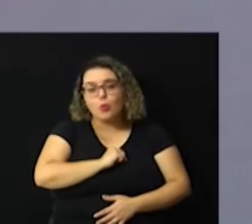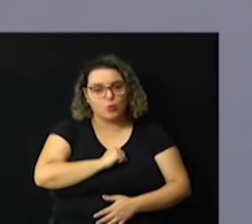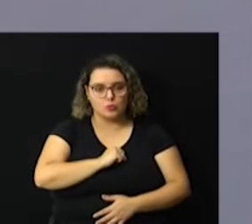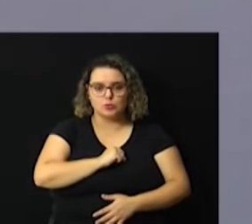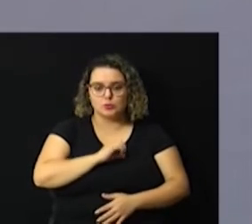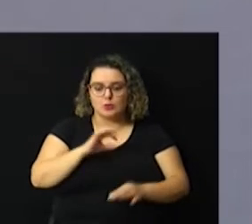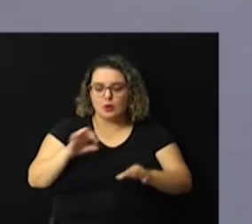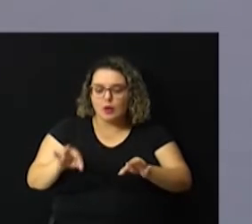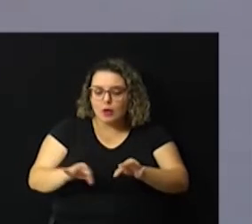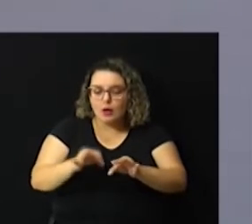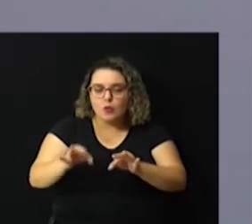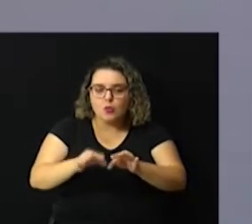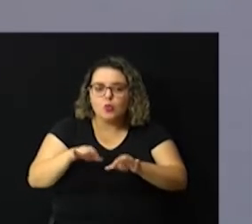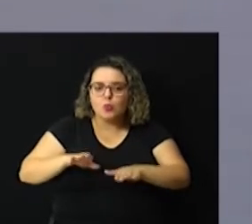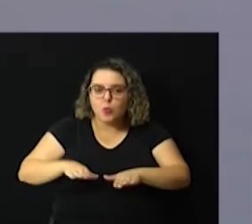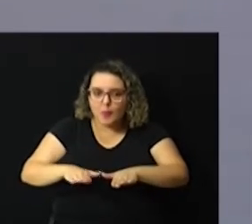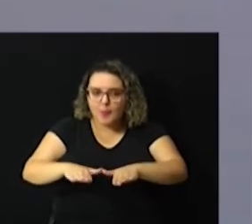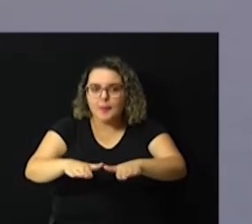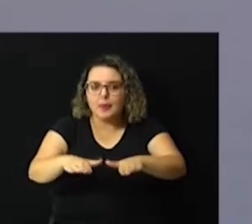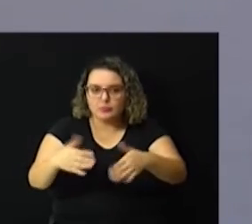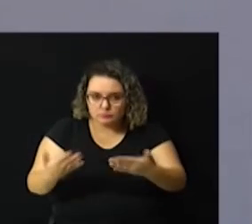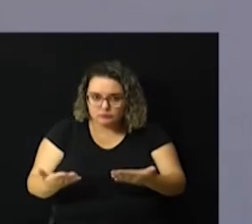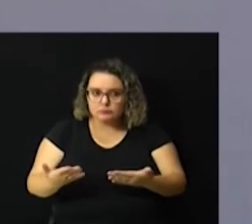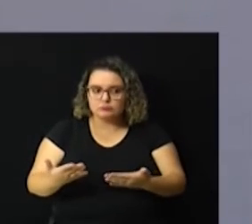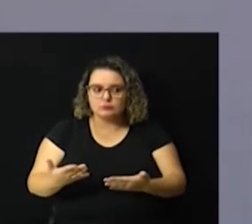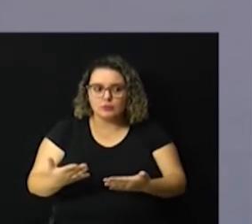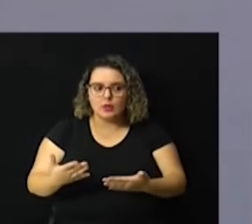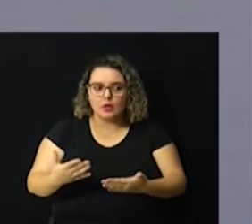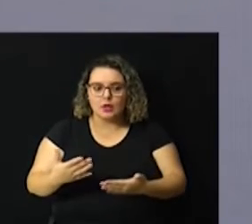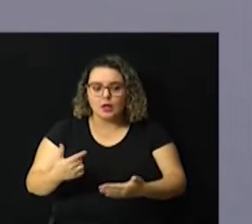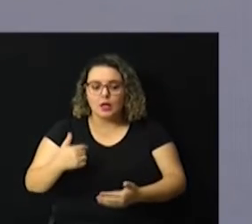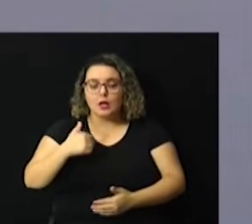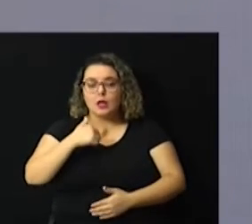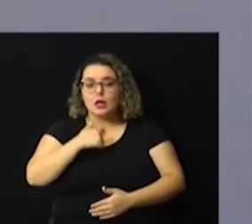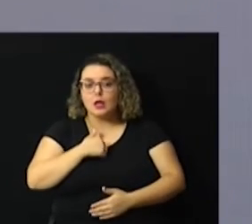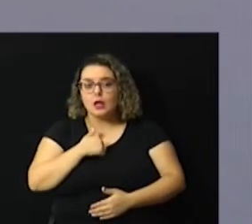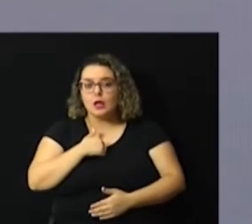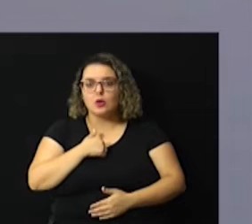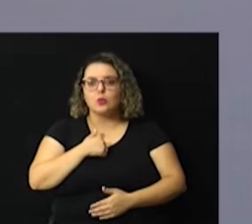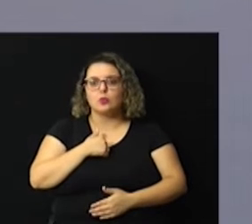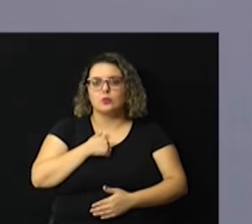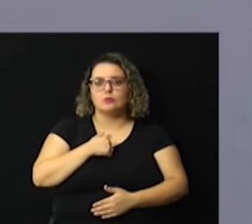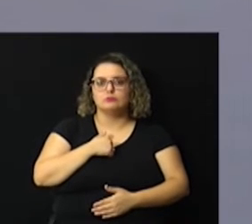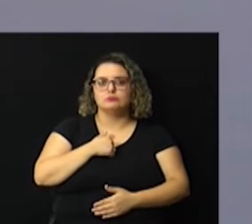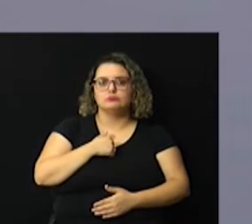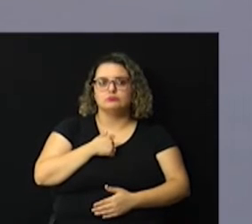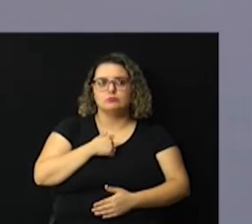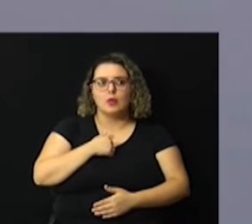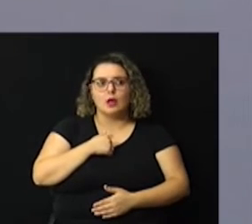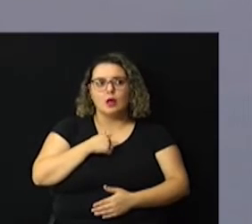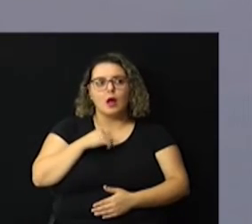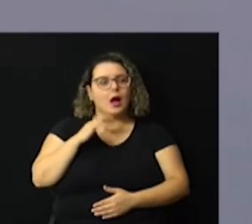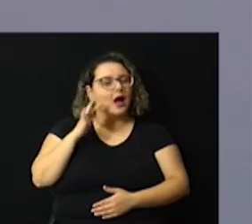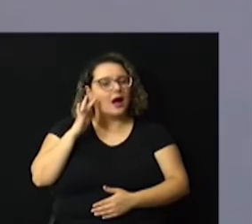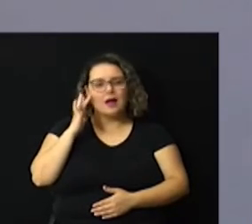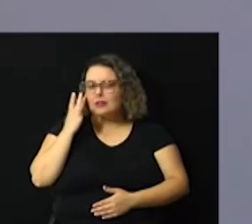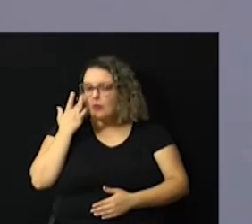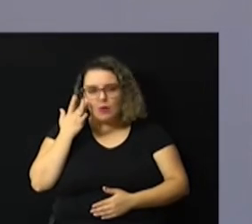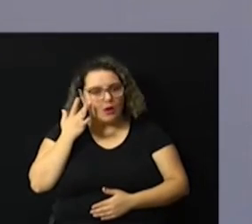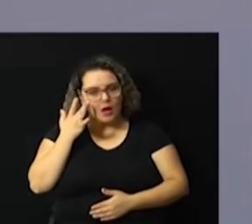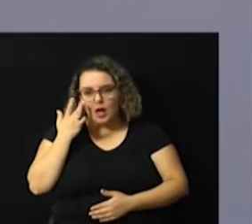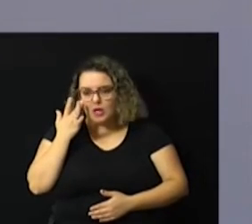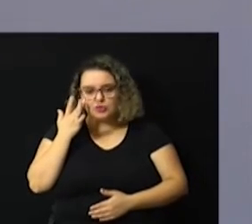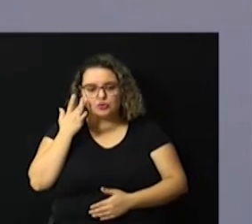muito de fazer, que era costurar. Então, eu não acredito que exista qualquer prática na educação que não